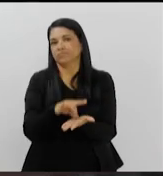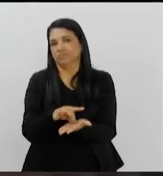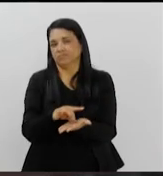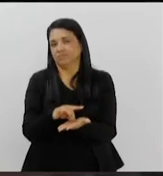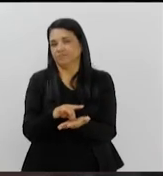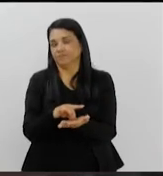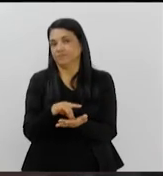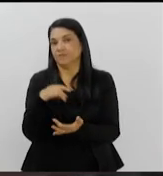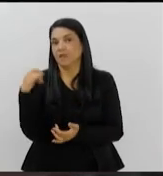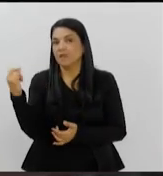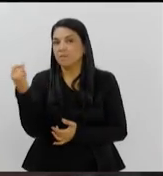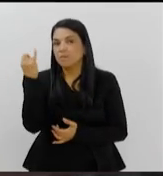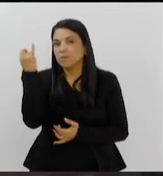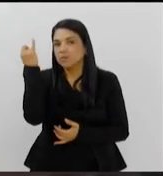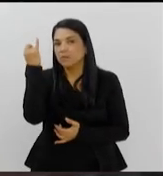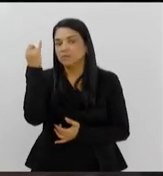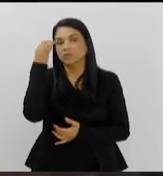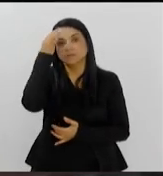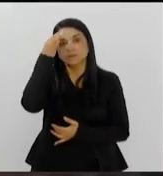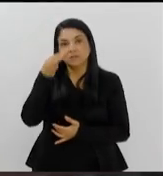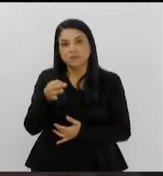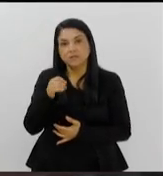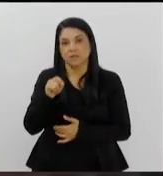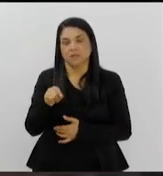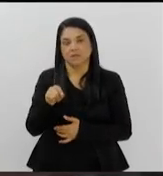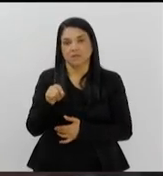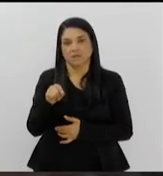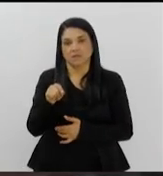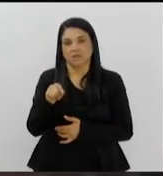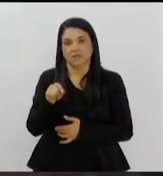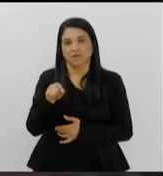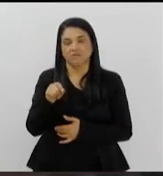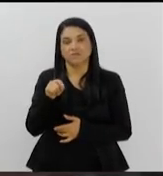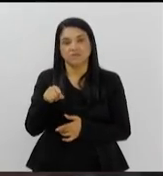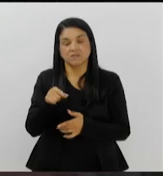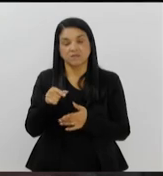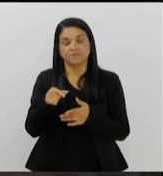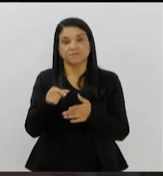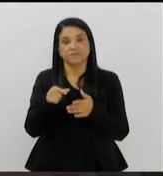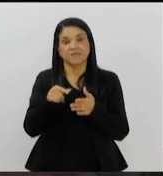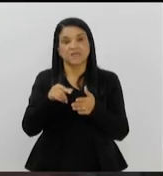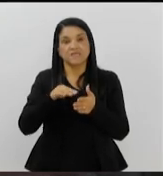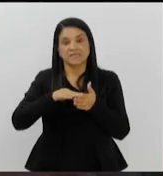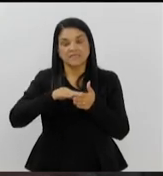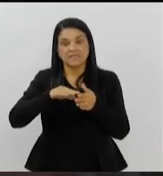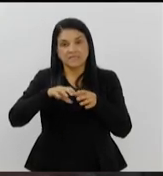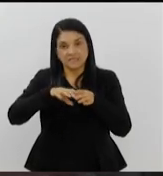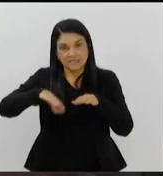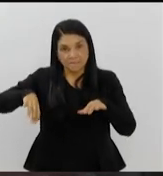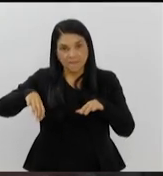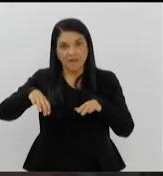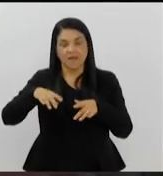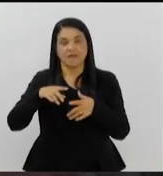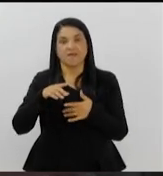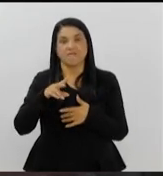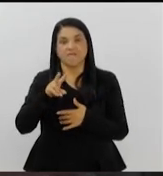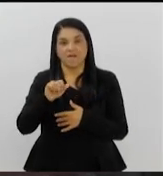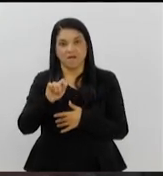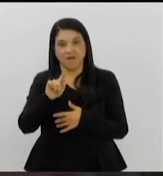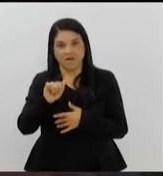é importante que a gente entenda que, quando você faz essas reservas, seja para consulta,